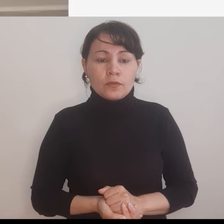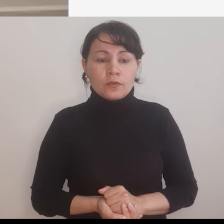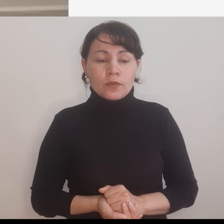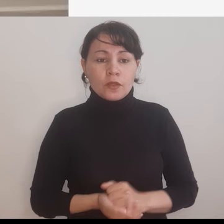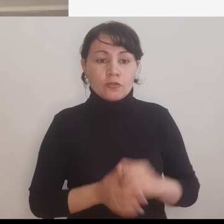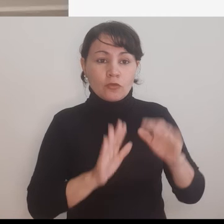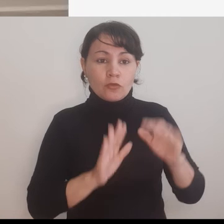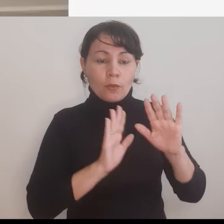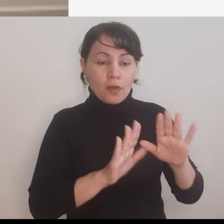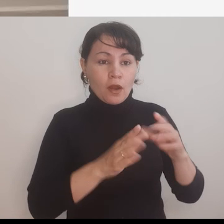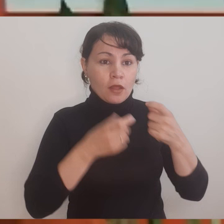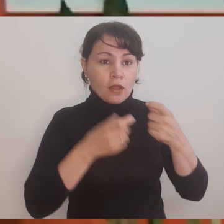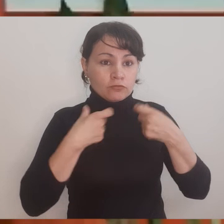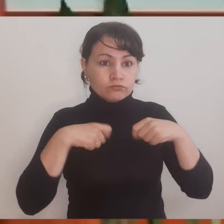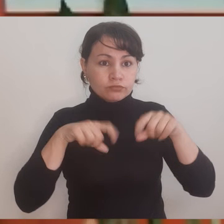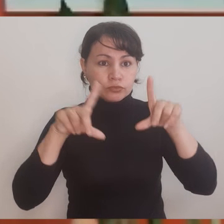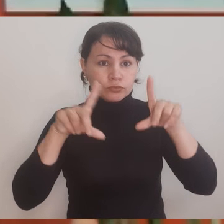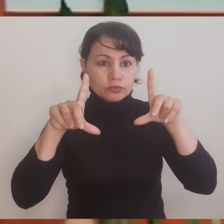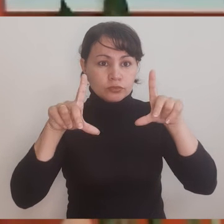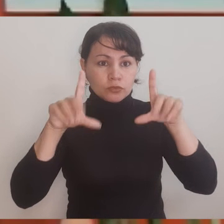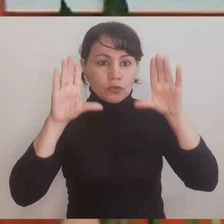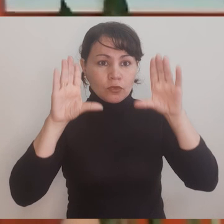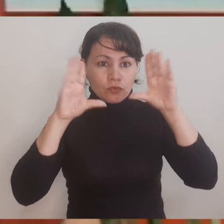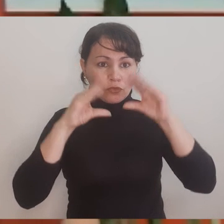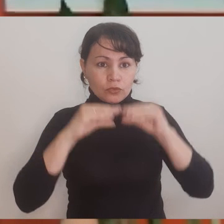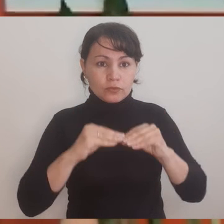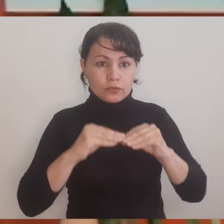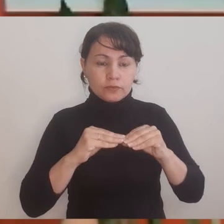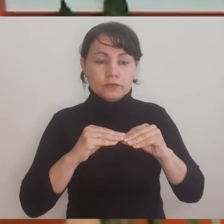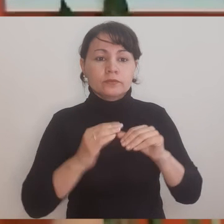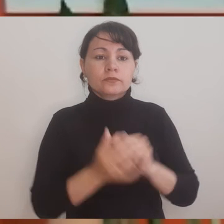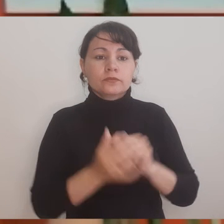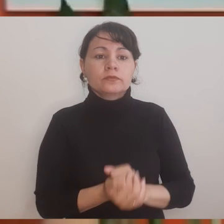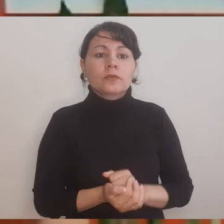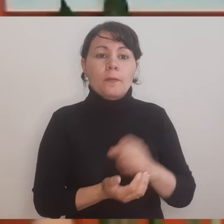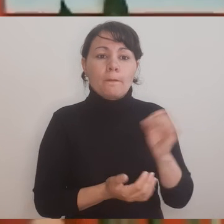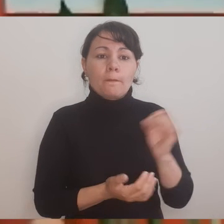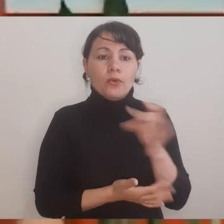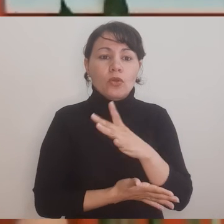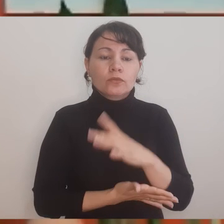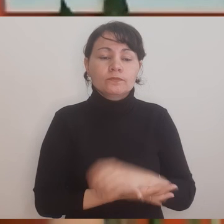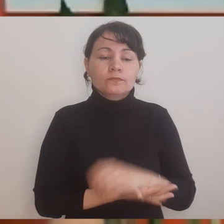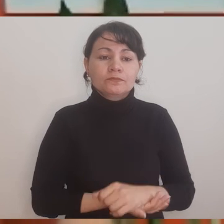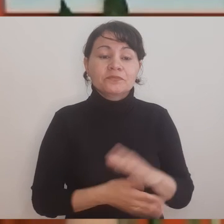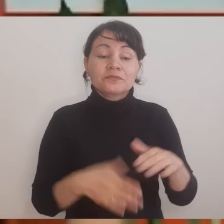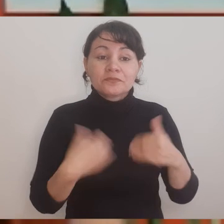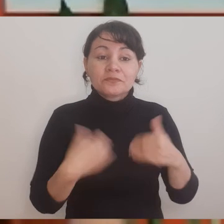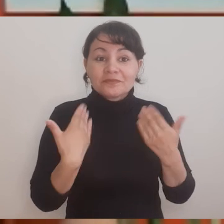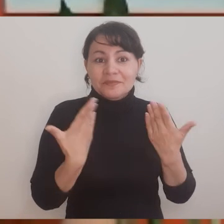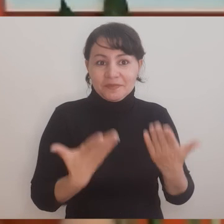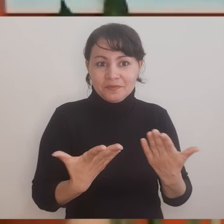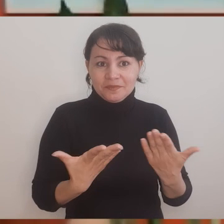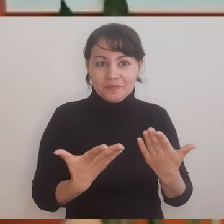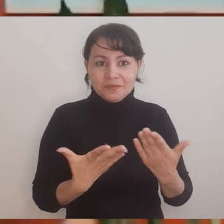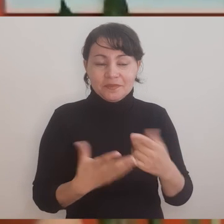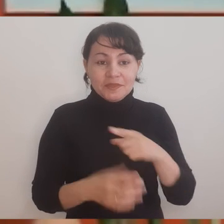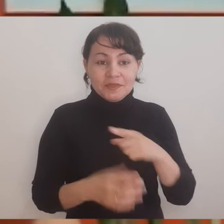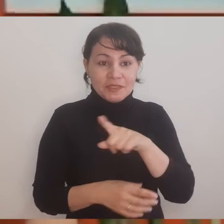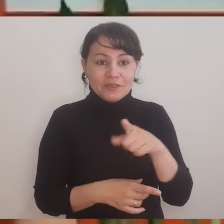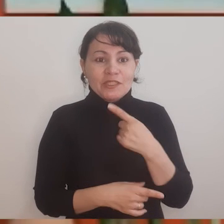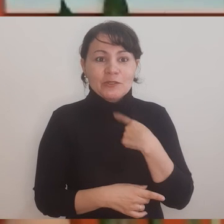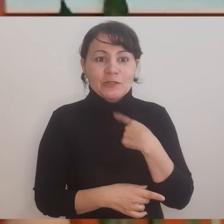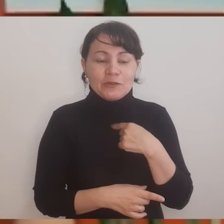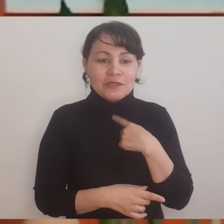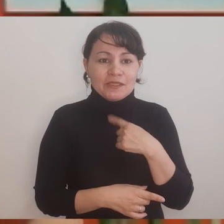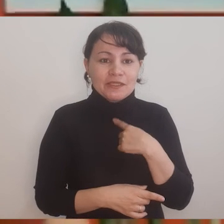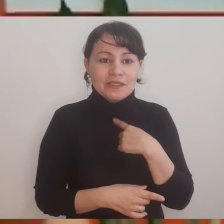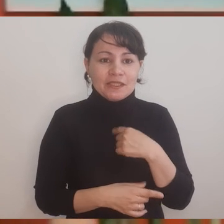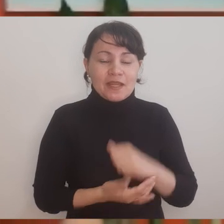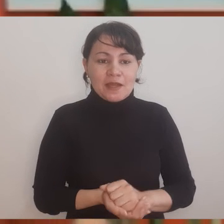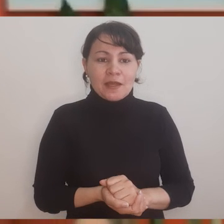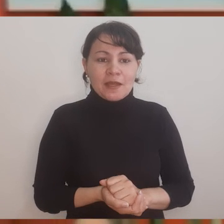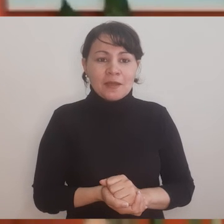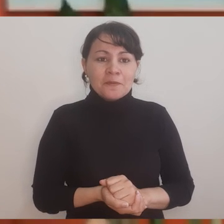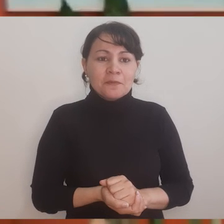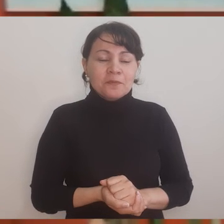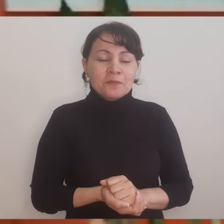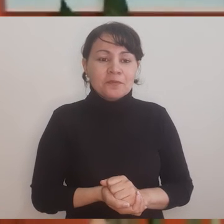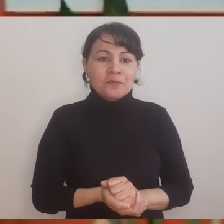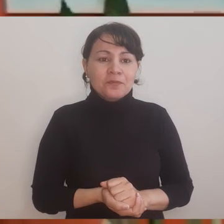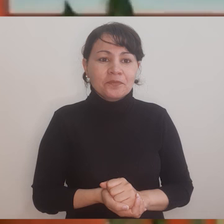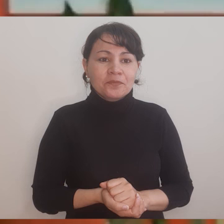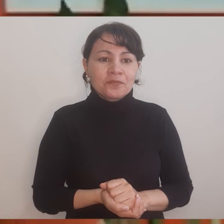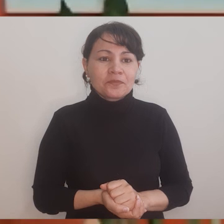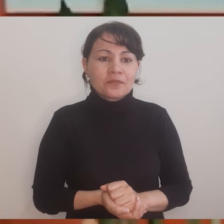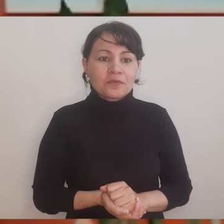parar de compartilhar minha tela. Pronto. Então, pessoal, se vocês gostaram dessa